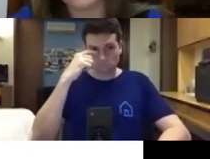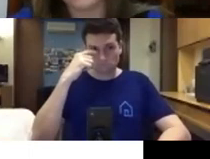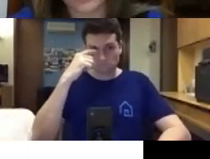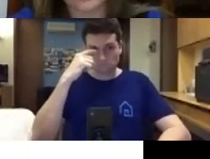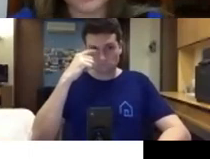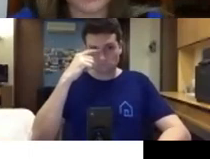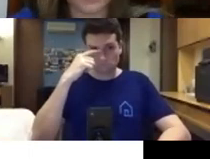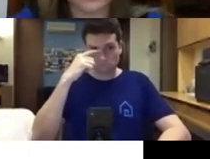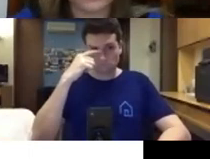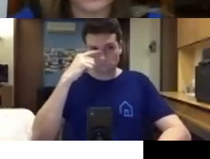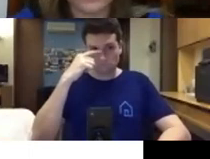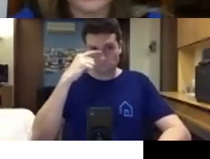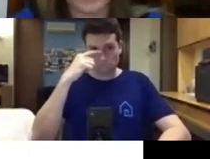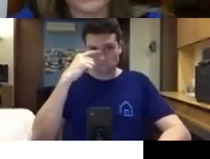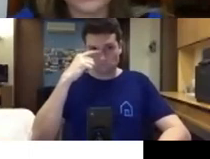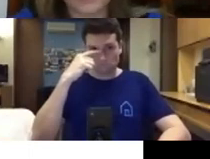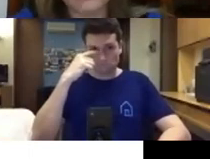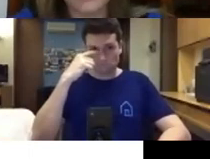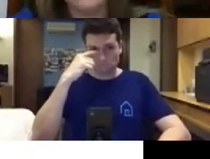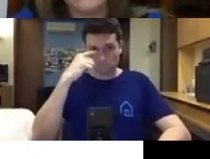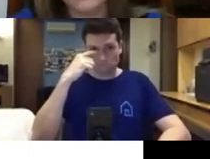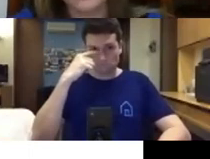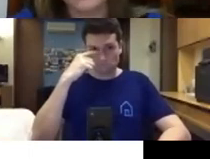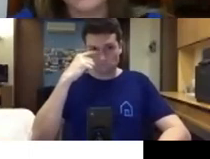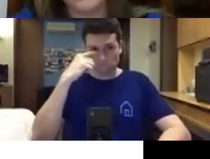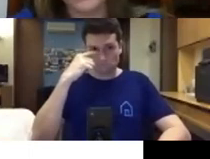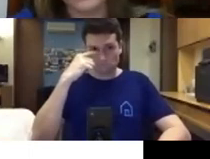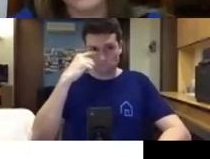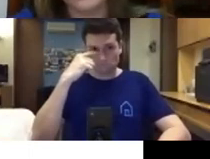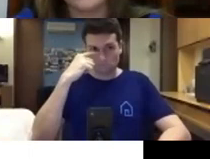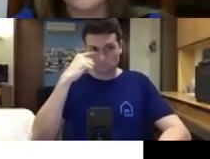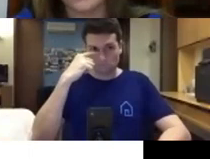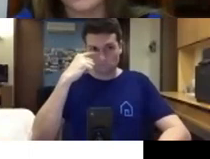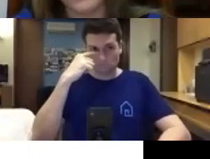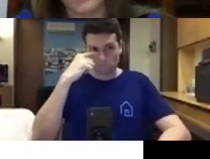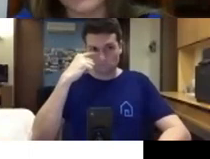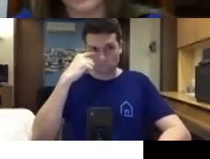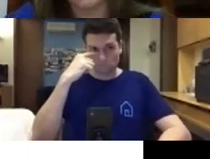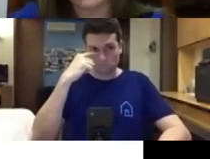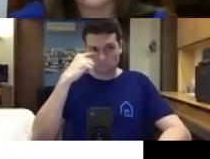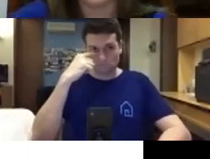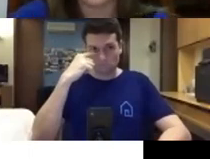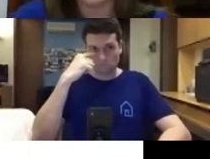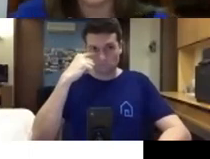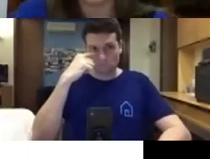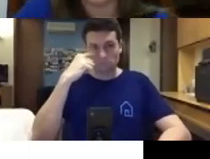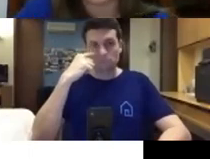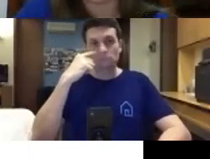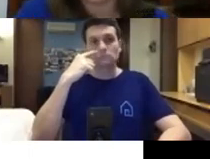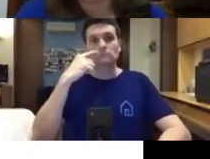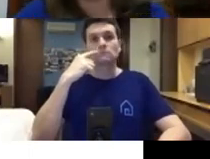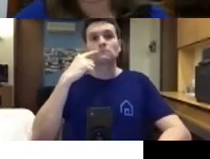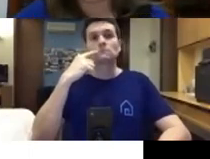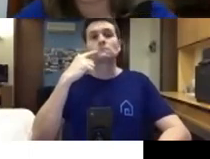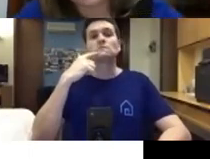baixa expansão térmica. Aqui eu trouxe um exemplo de estabilidade térmica, né, em ordem crescente aí. Por exemplo, um calcário, ele tem uma estabilidade,